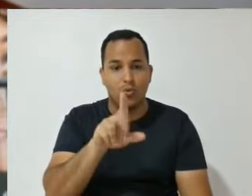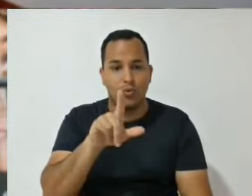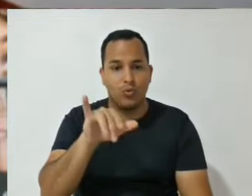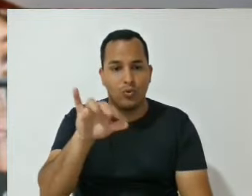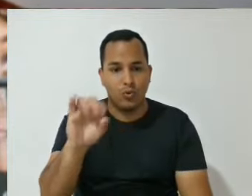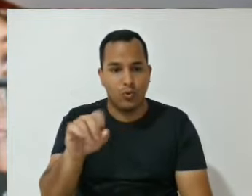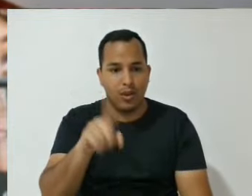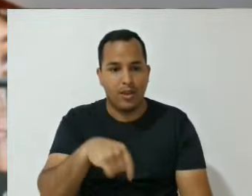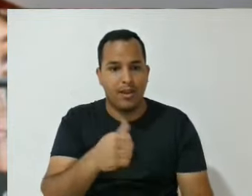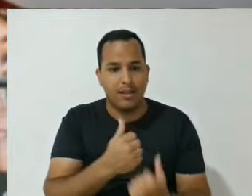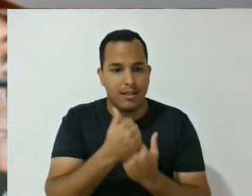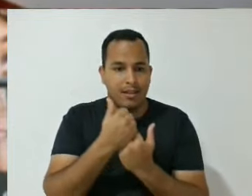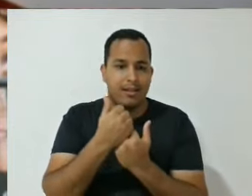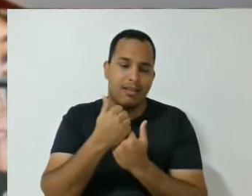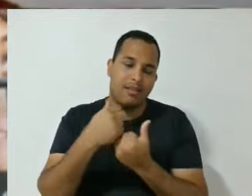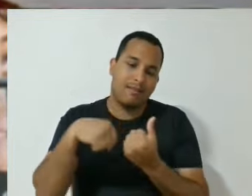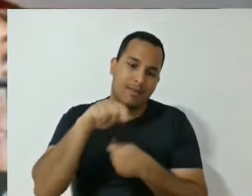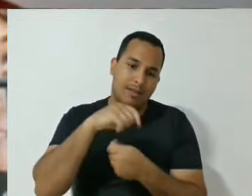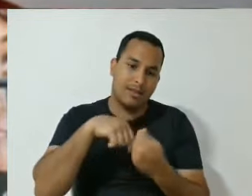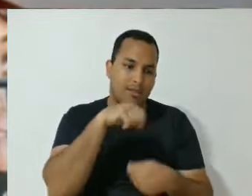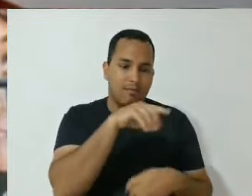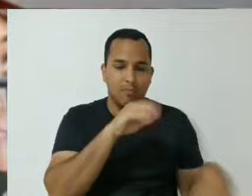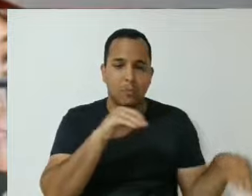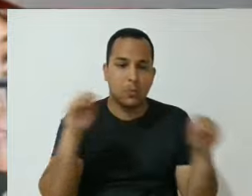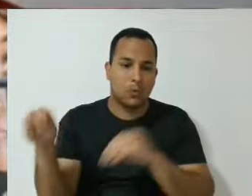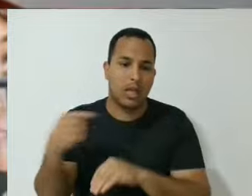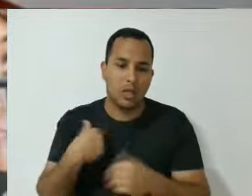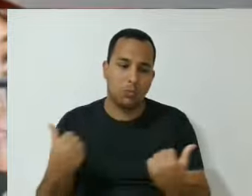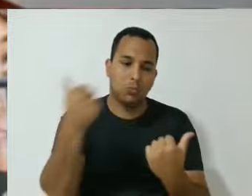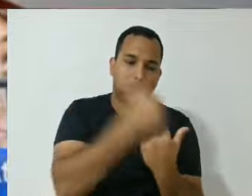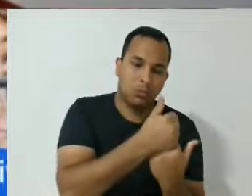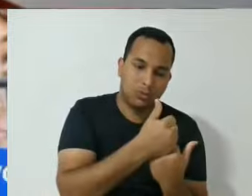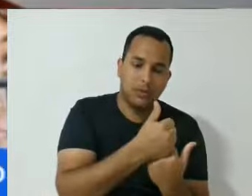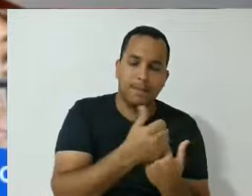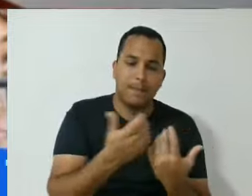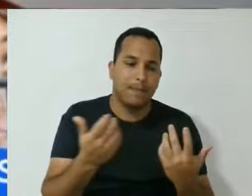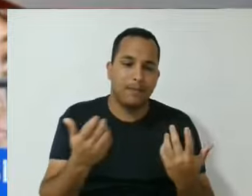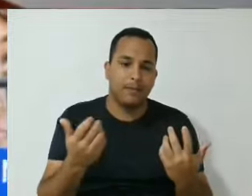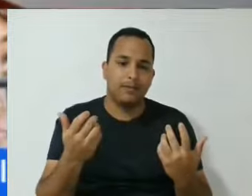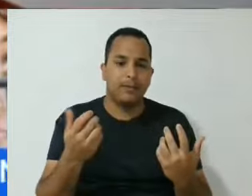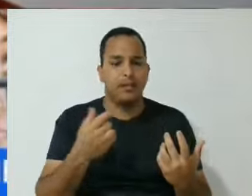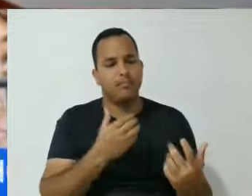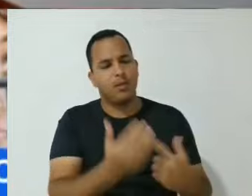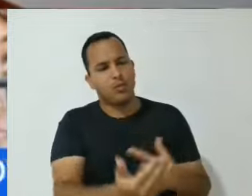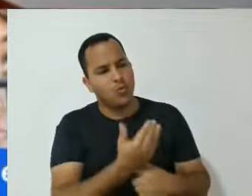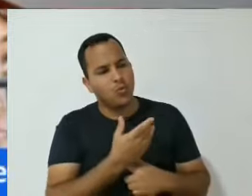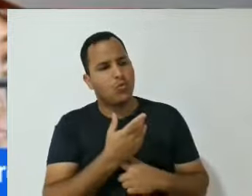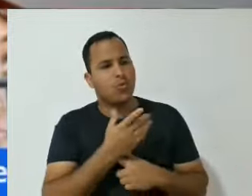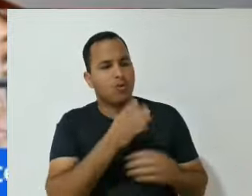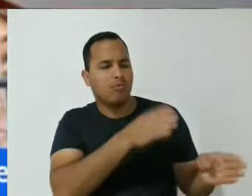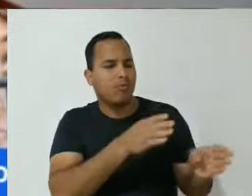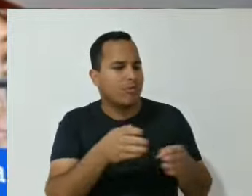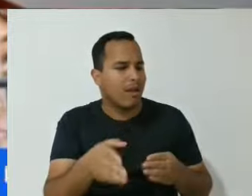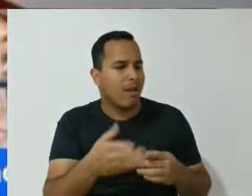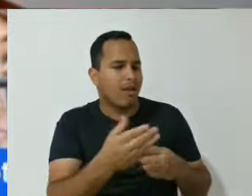sede, eu ia ficar no lugar dele, ele me ajudou muito, me explicou os processos